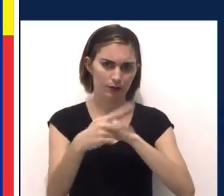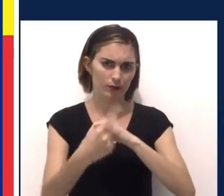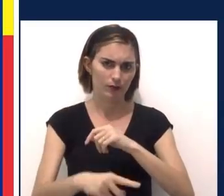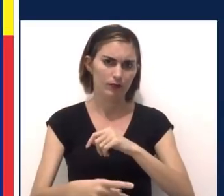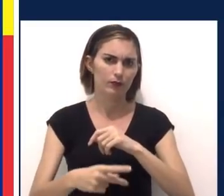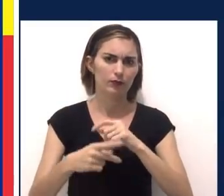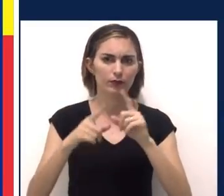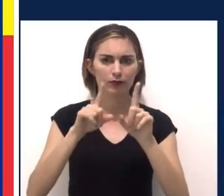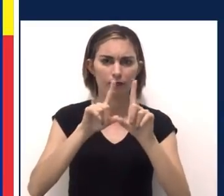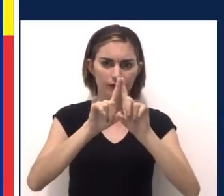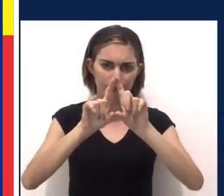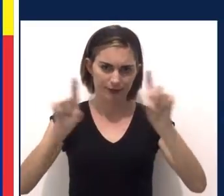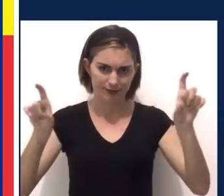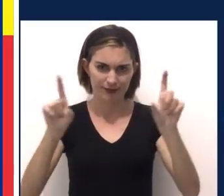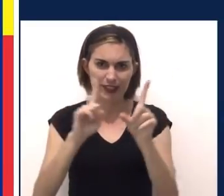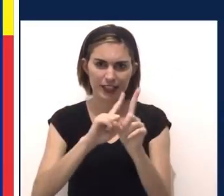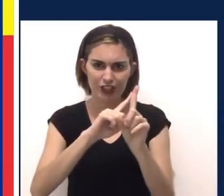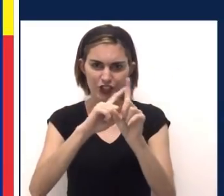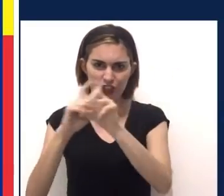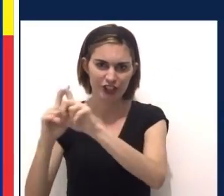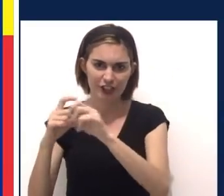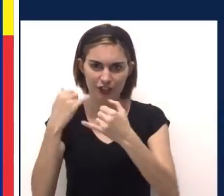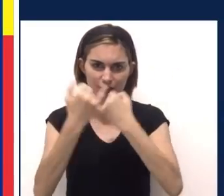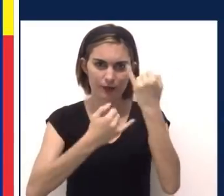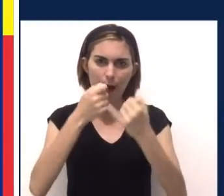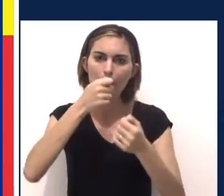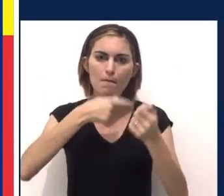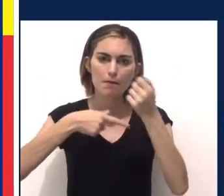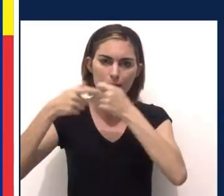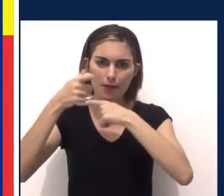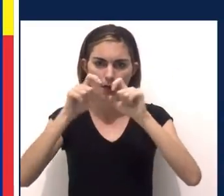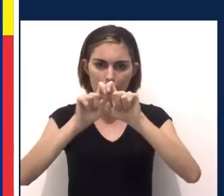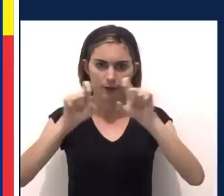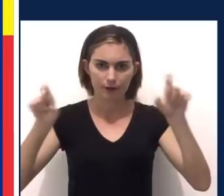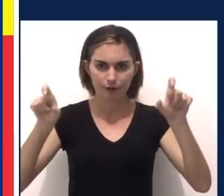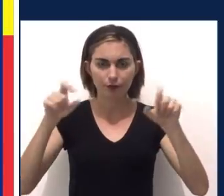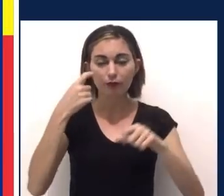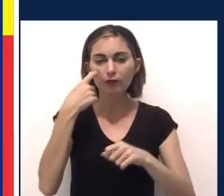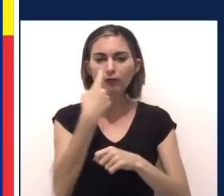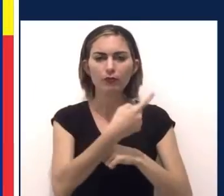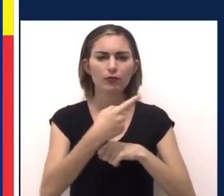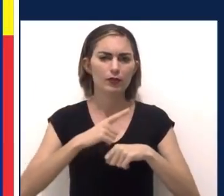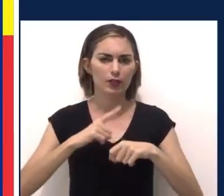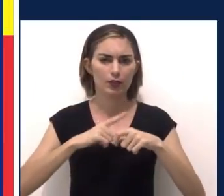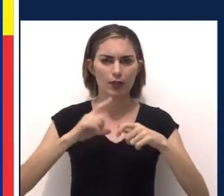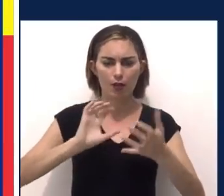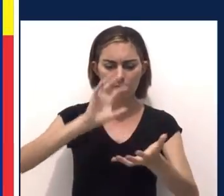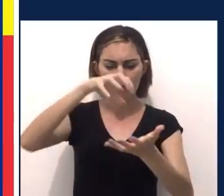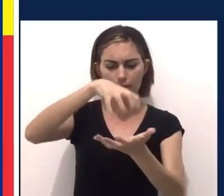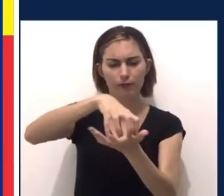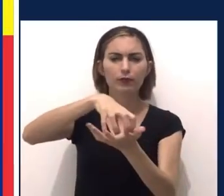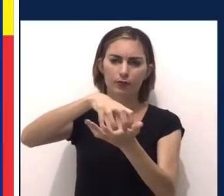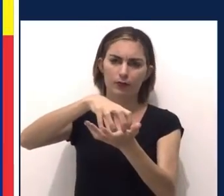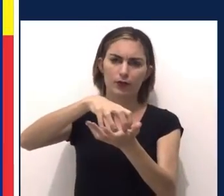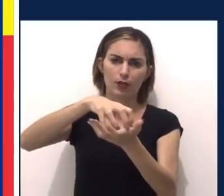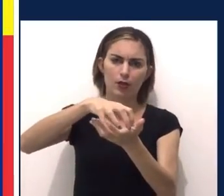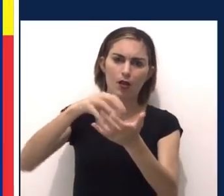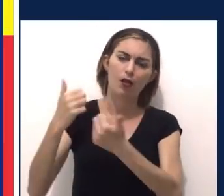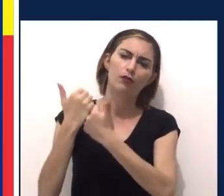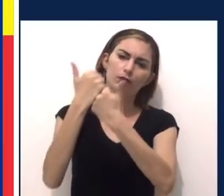nessa pequena charge aí que vocês estão vendo na tela de vocês, então vocês vão ter a grande